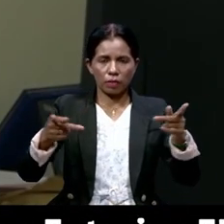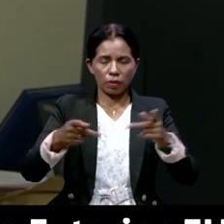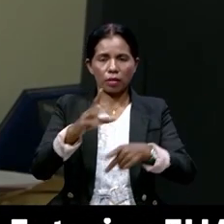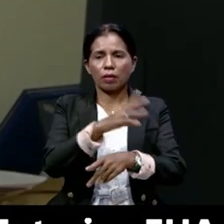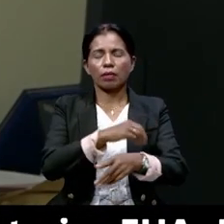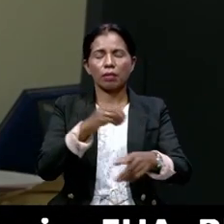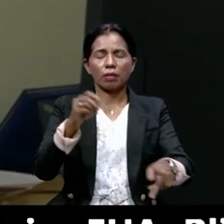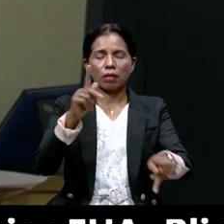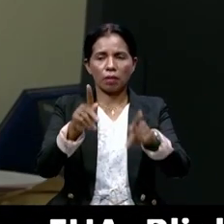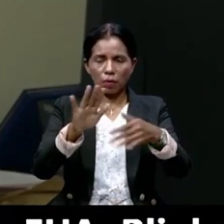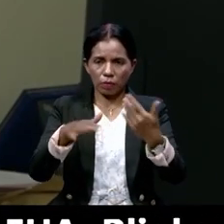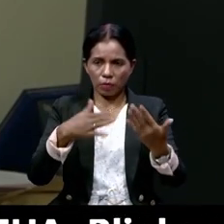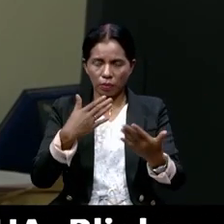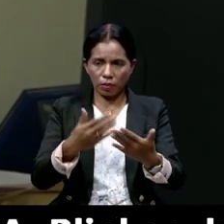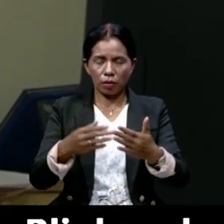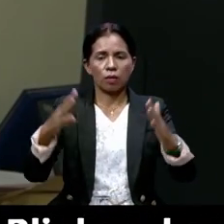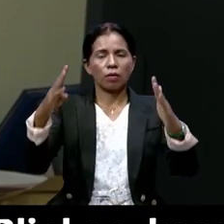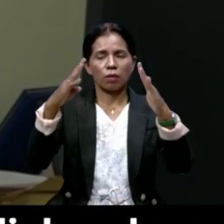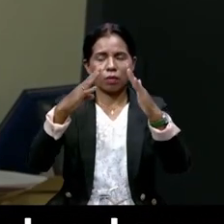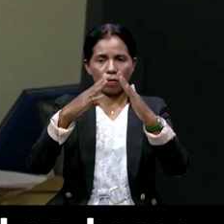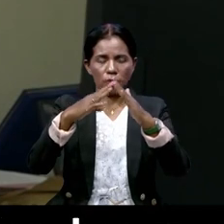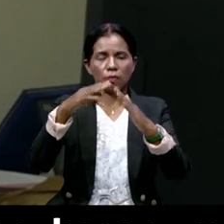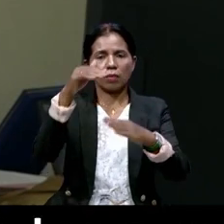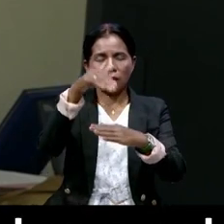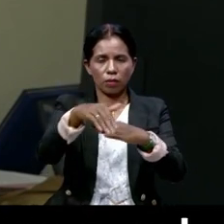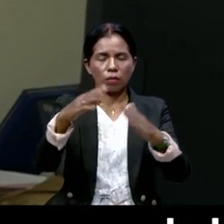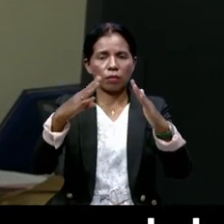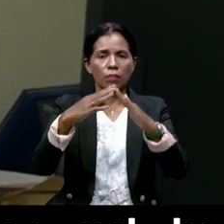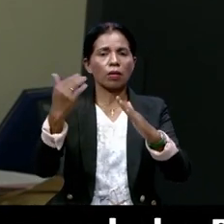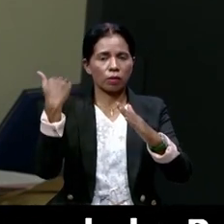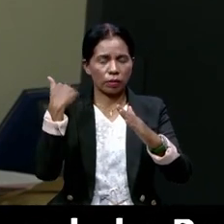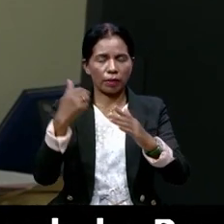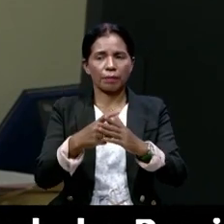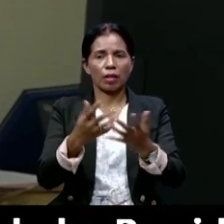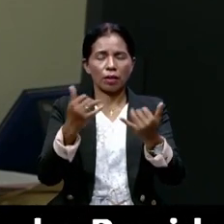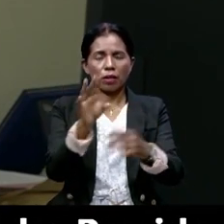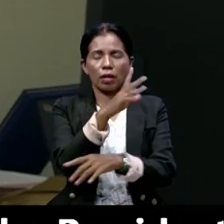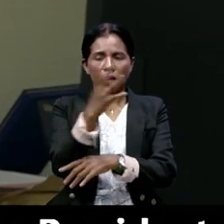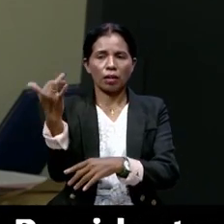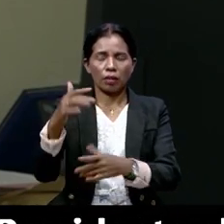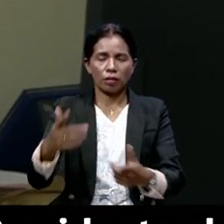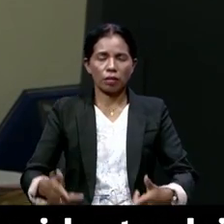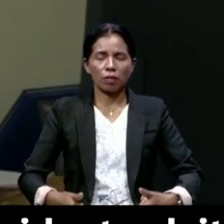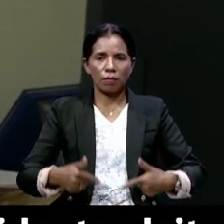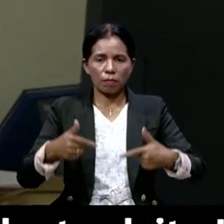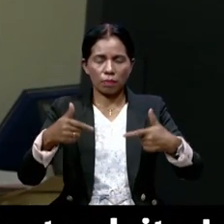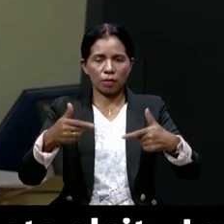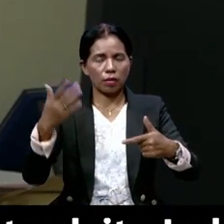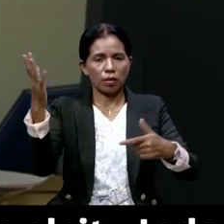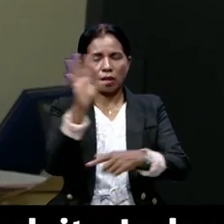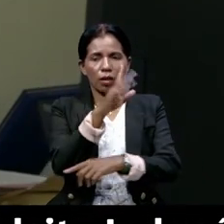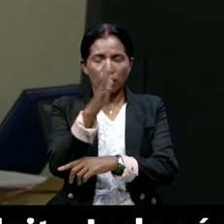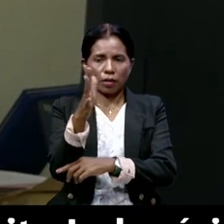mosia comunidade sirania uma oi no numa koto e agora da dau kameli sirania be mak moris natural ya ilaran